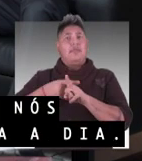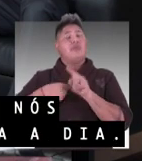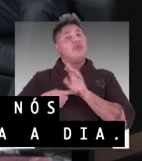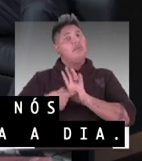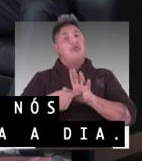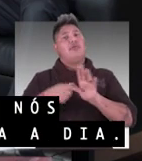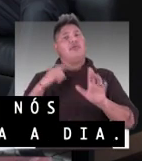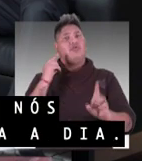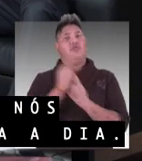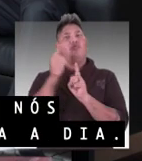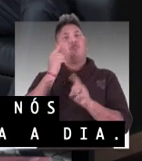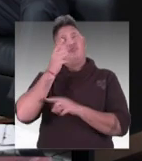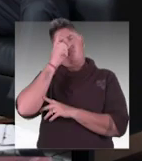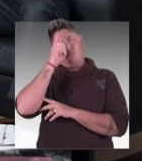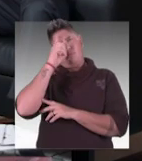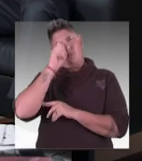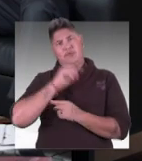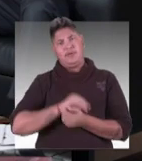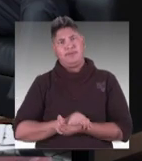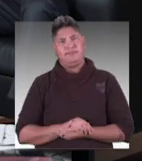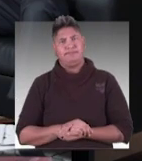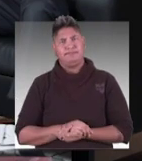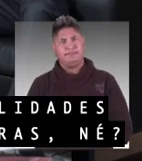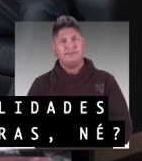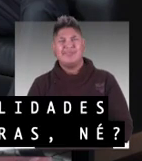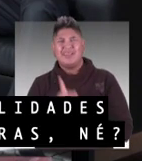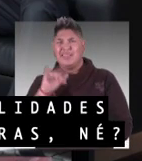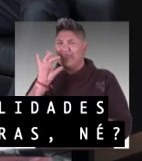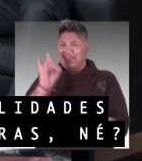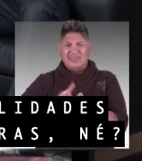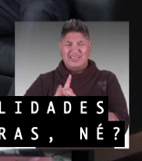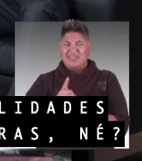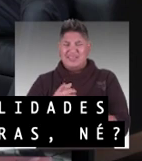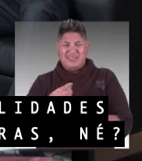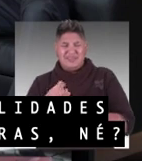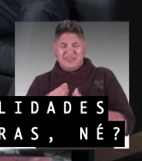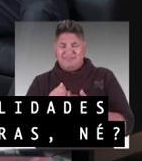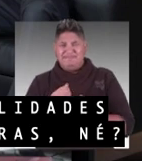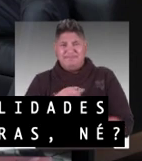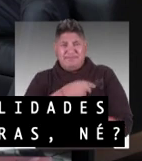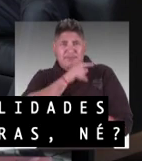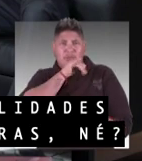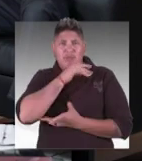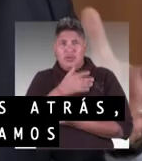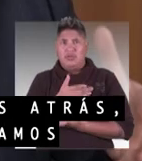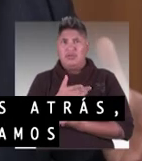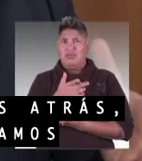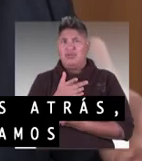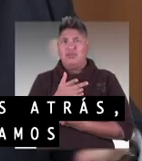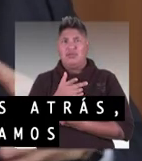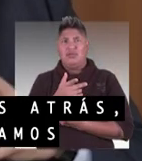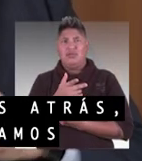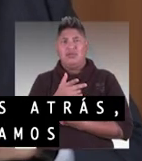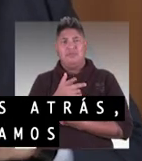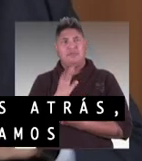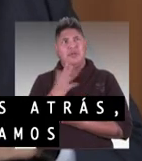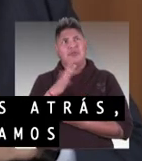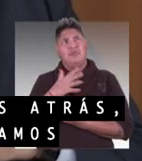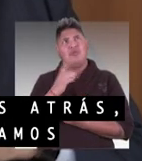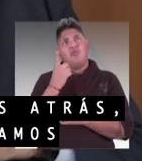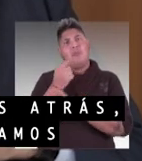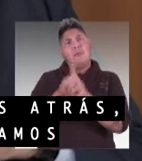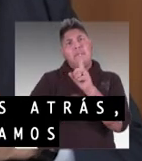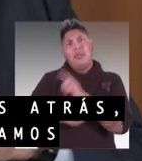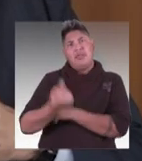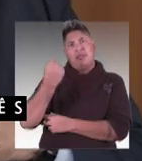nós encontramos no dia a dia. São realidades muito duras. Né? Há cerca de um mês atrás,